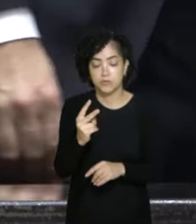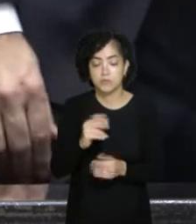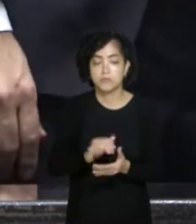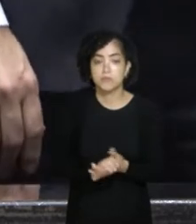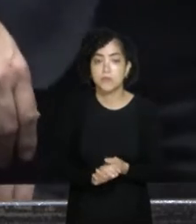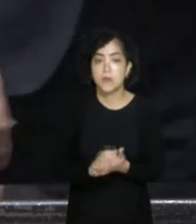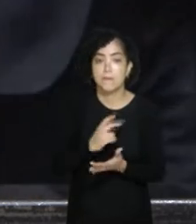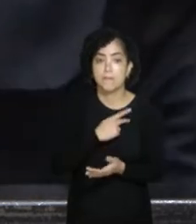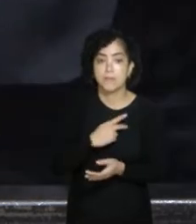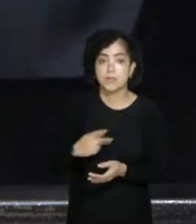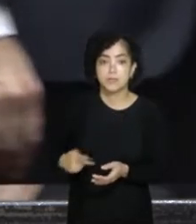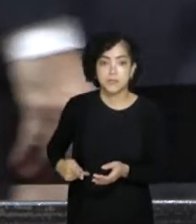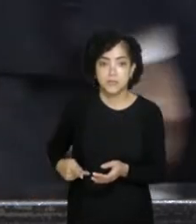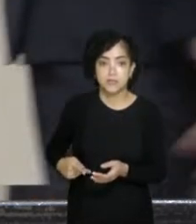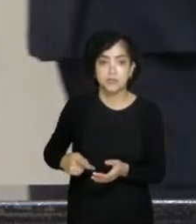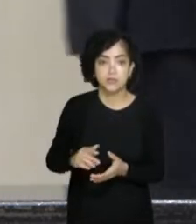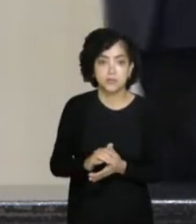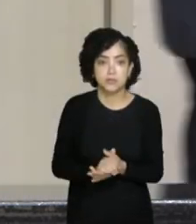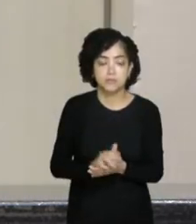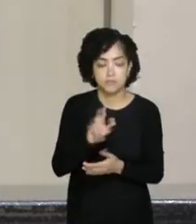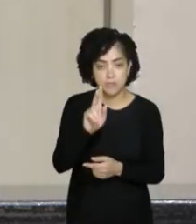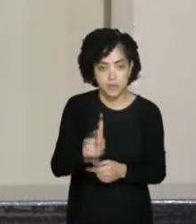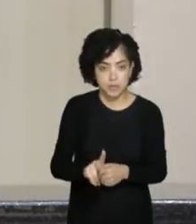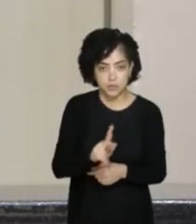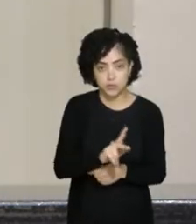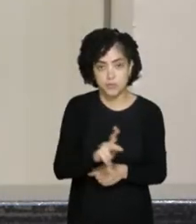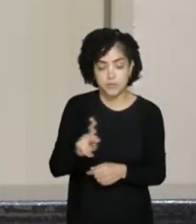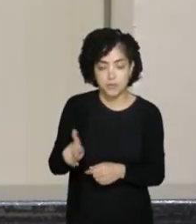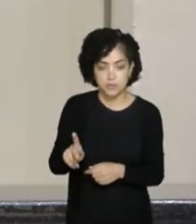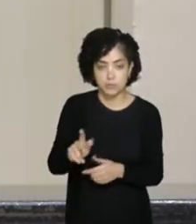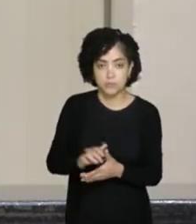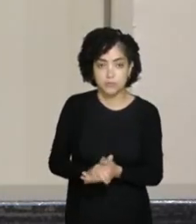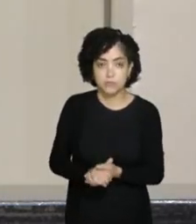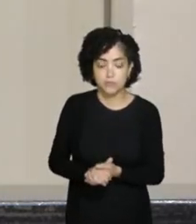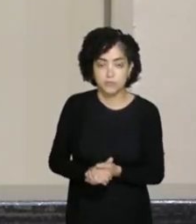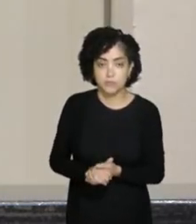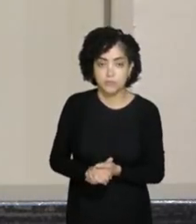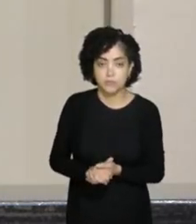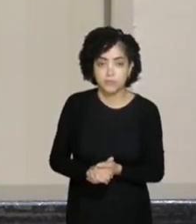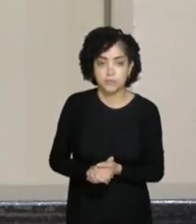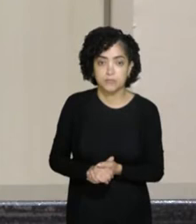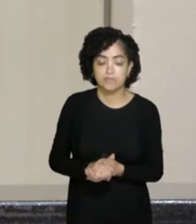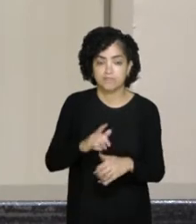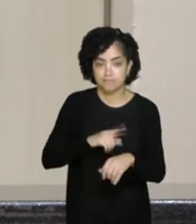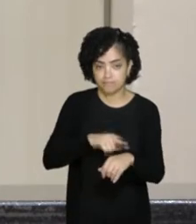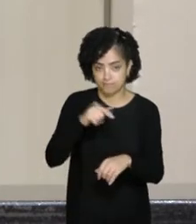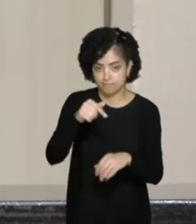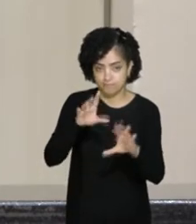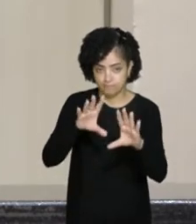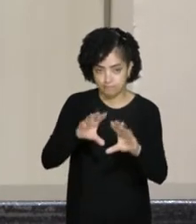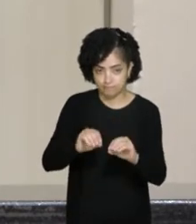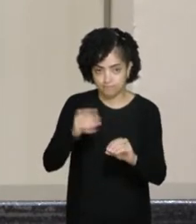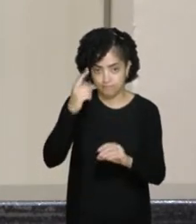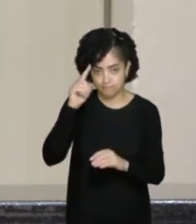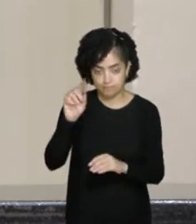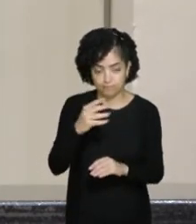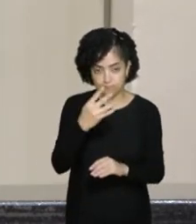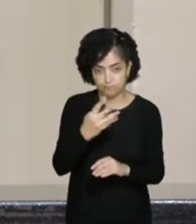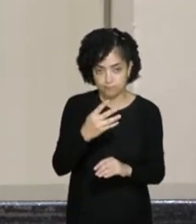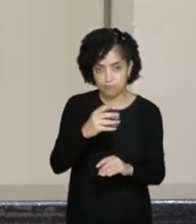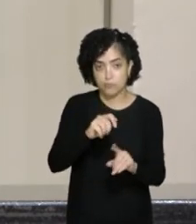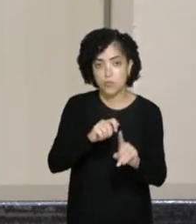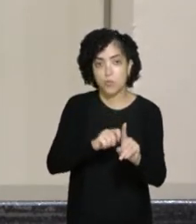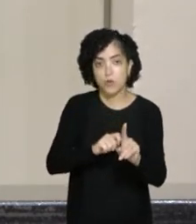Presidência, deputado Padre Pedro Baldiceira. Às 19 horas do dia 4 do mês de julho,